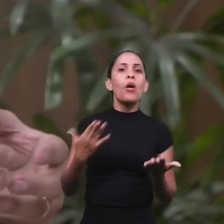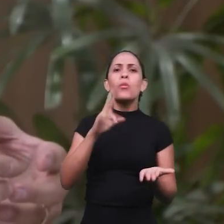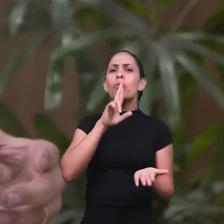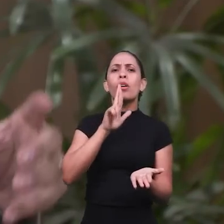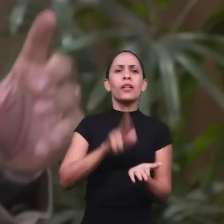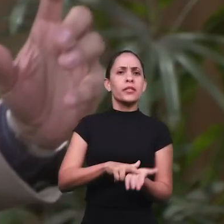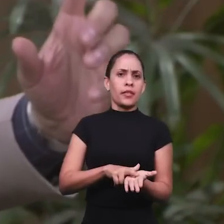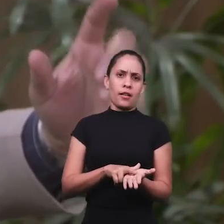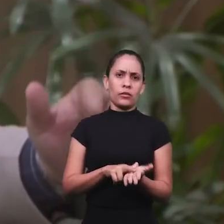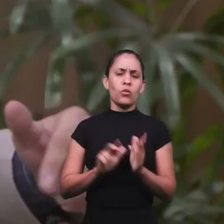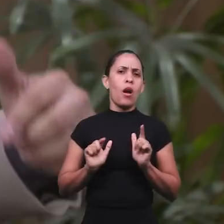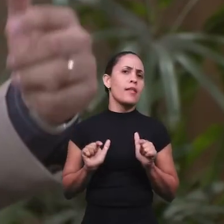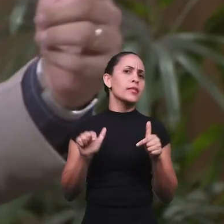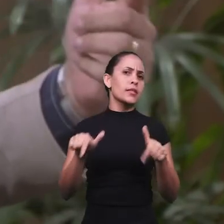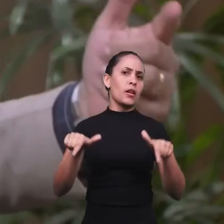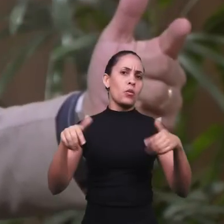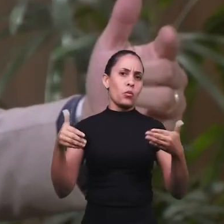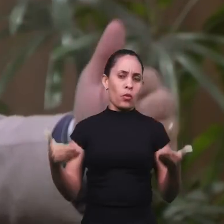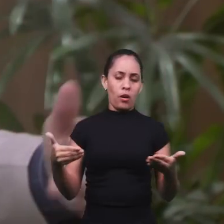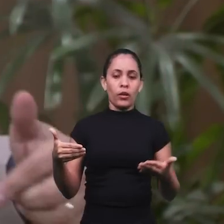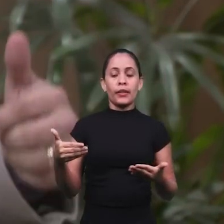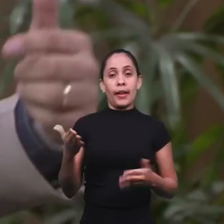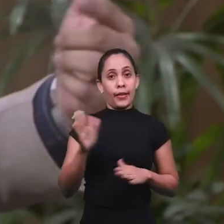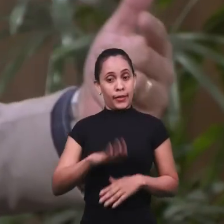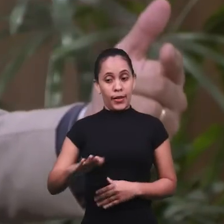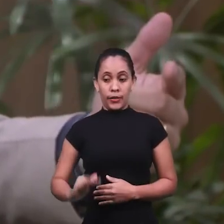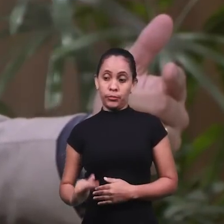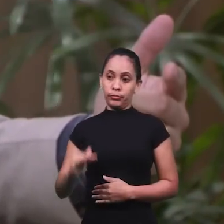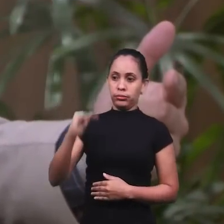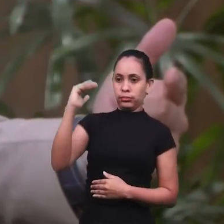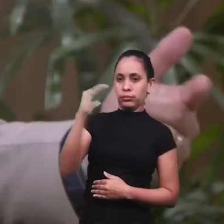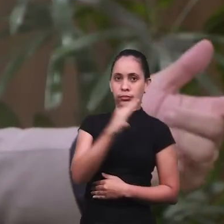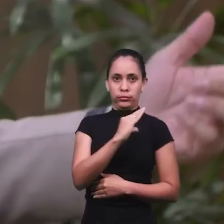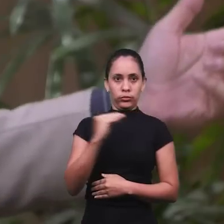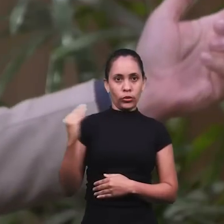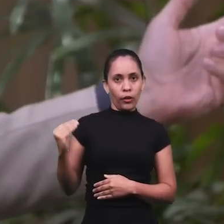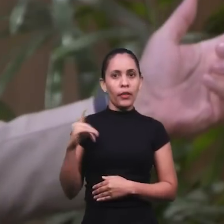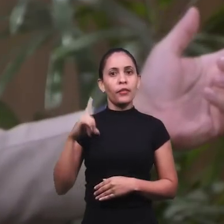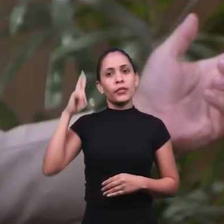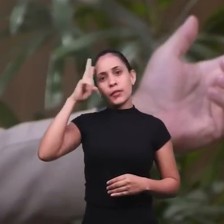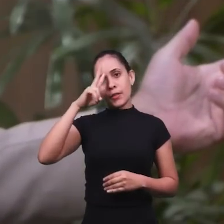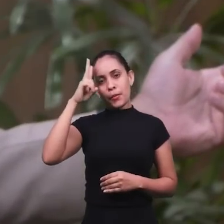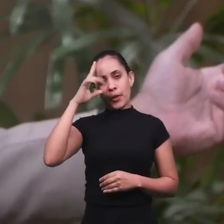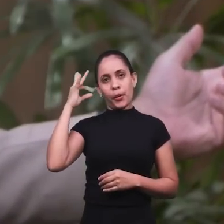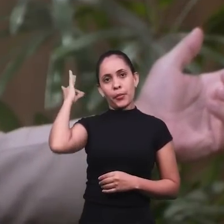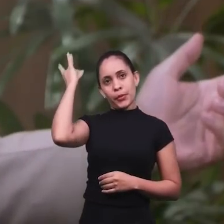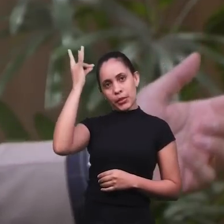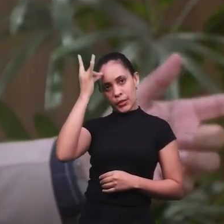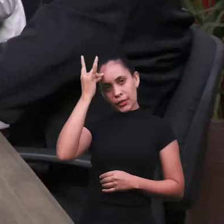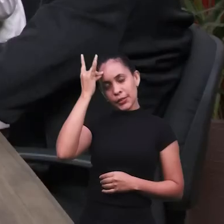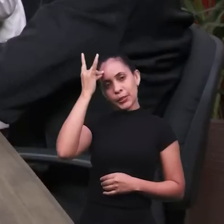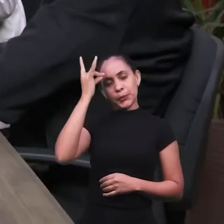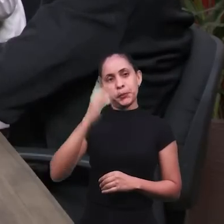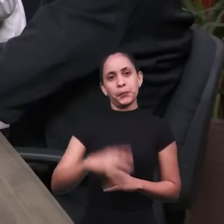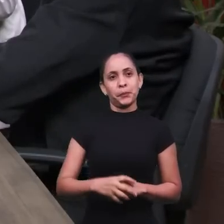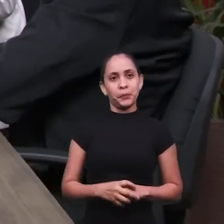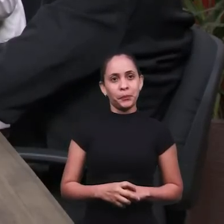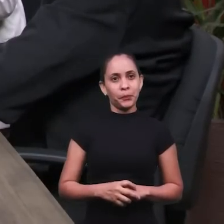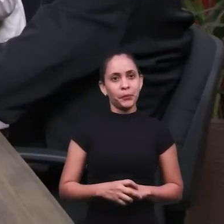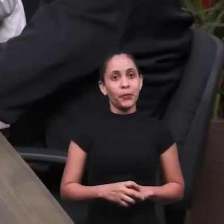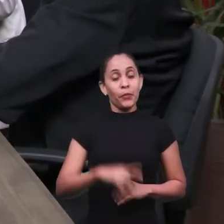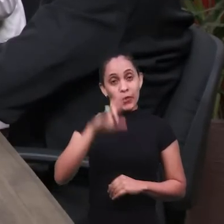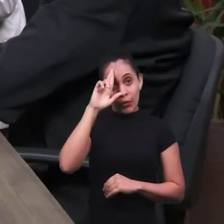Qual é o resultado? Quando essa criança crescer, quando ela se tornar um jovem, ela vai ser lembrada pelo Espírito Santo, pelo